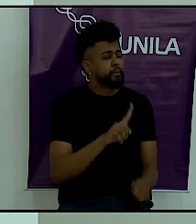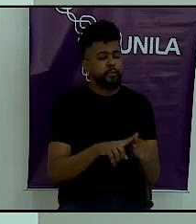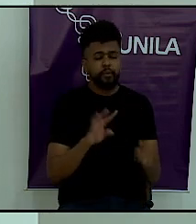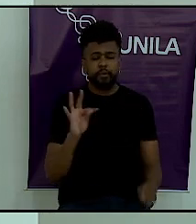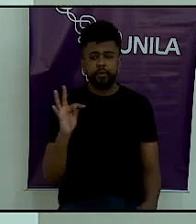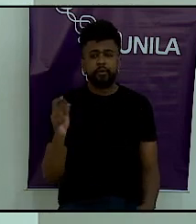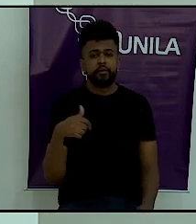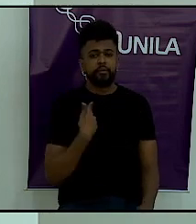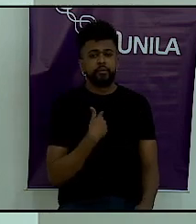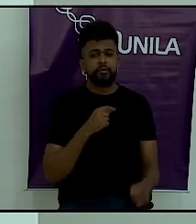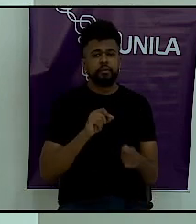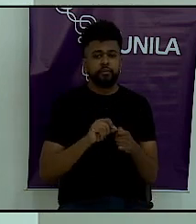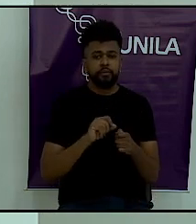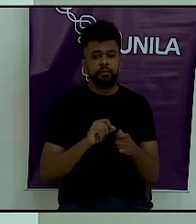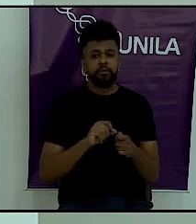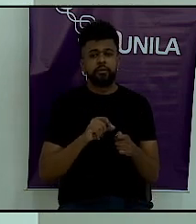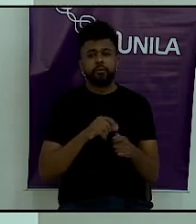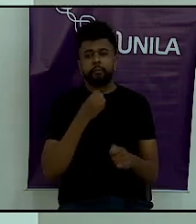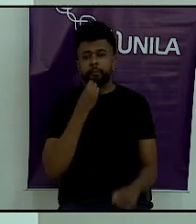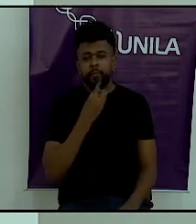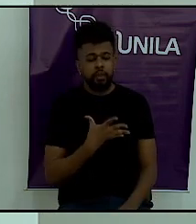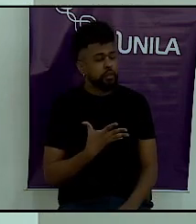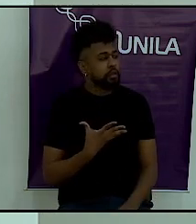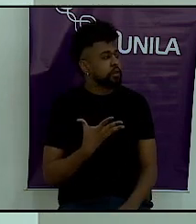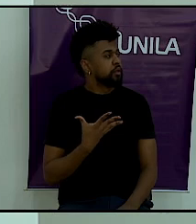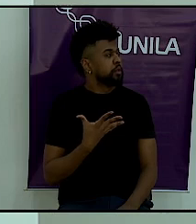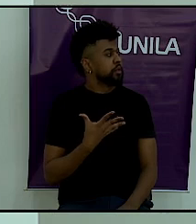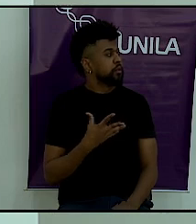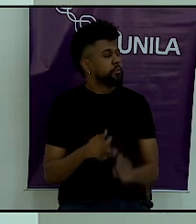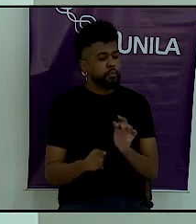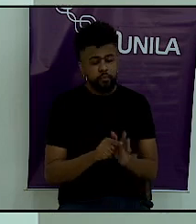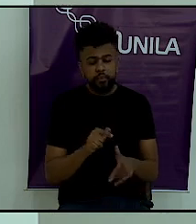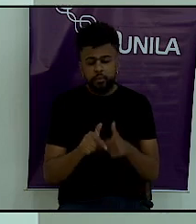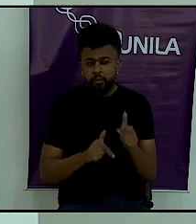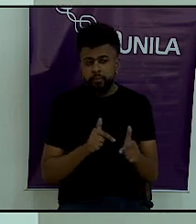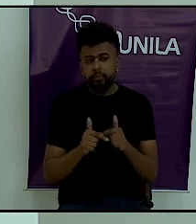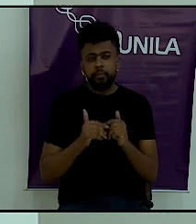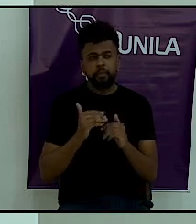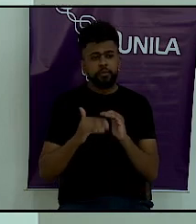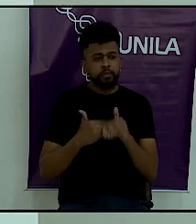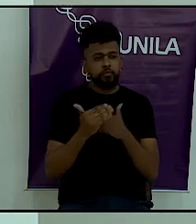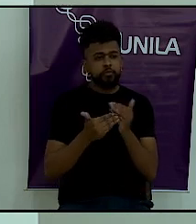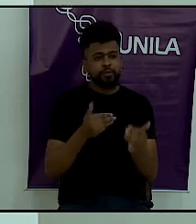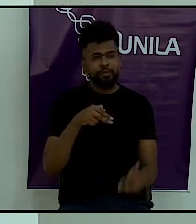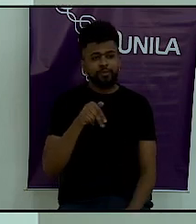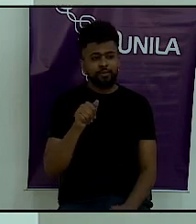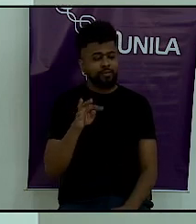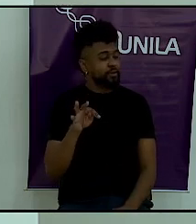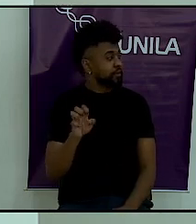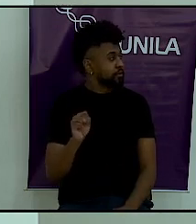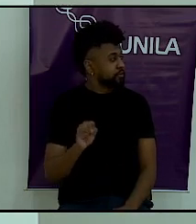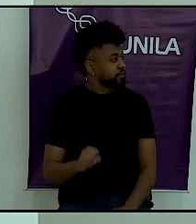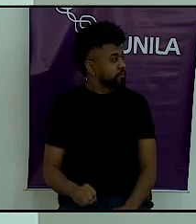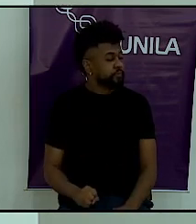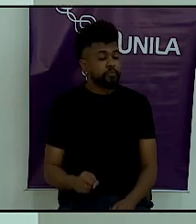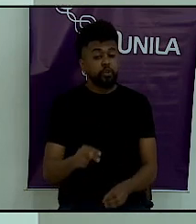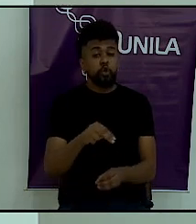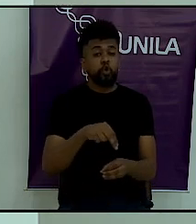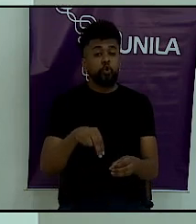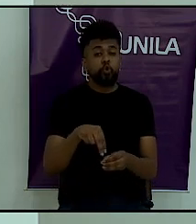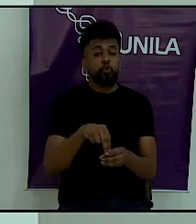nós fazemos ou temos benefícios em virtude dos trabalhos desenvolvidos pelos NATS. Esses